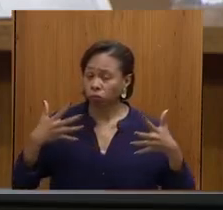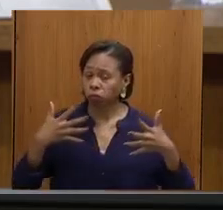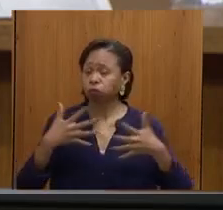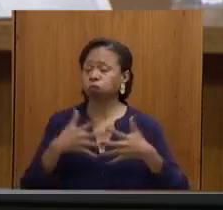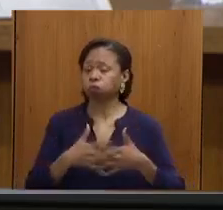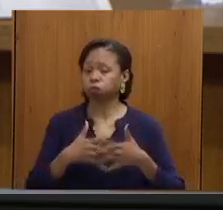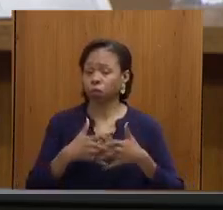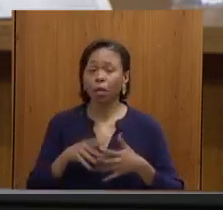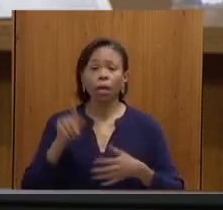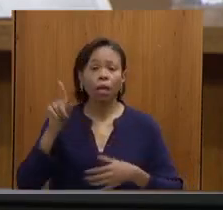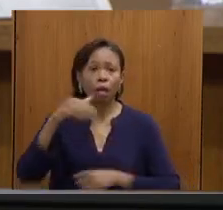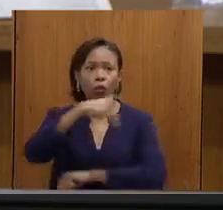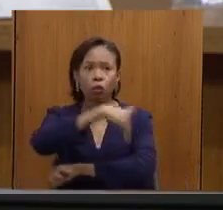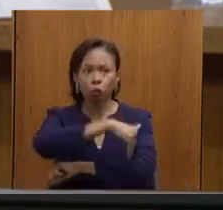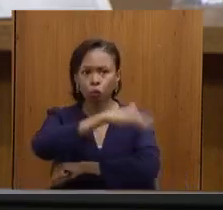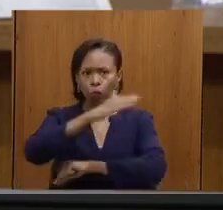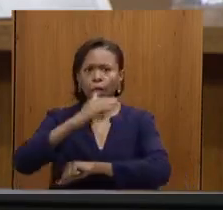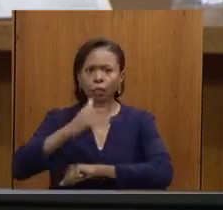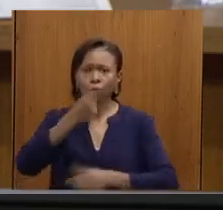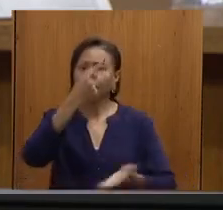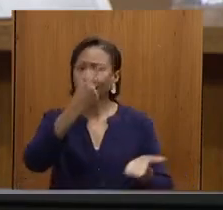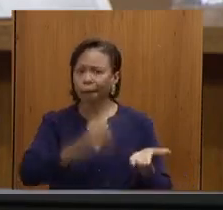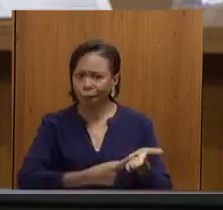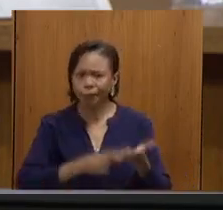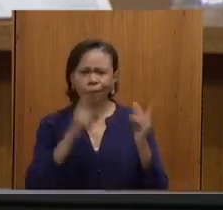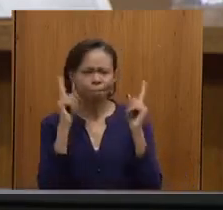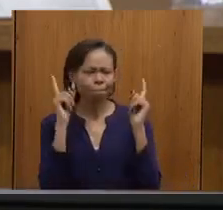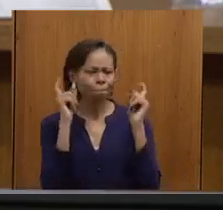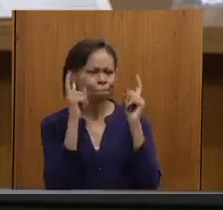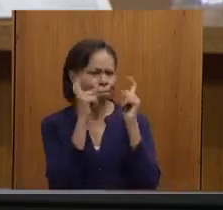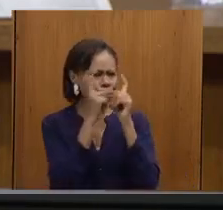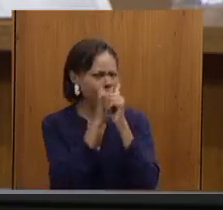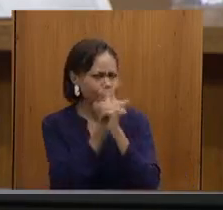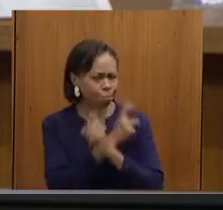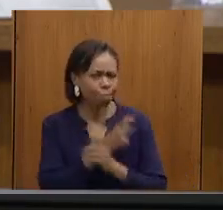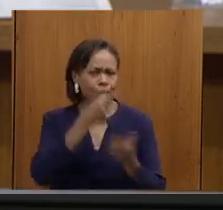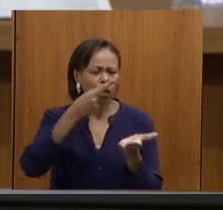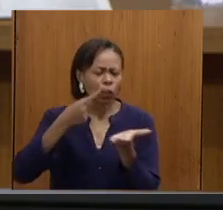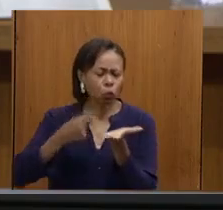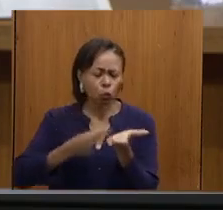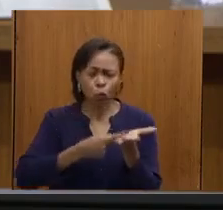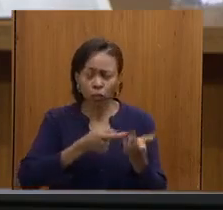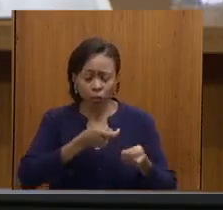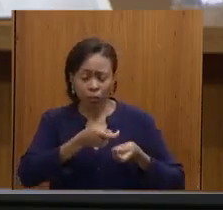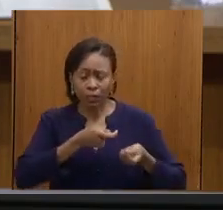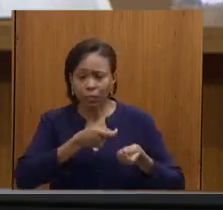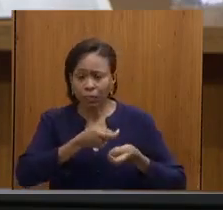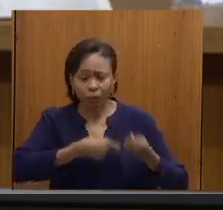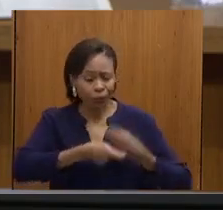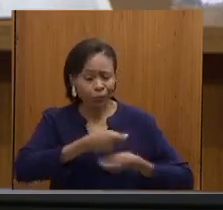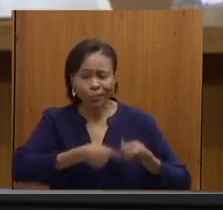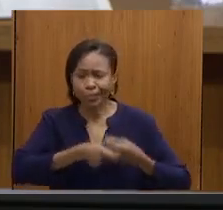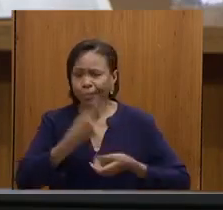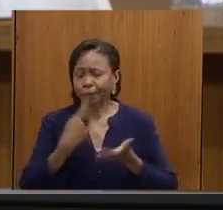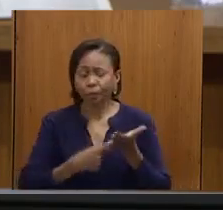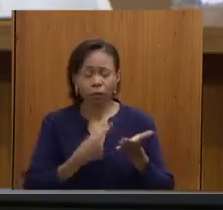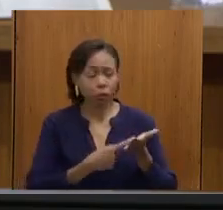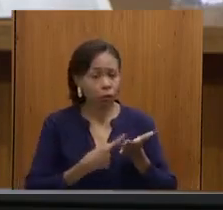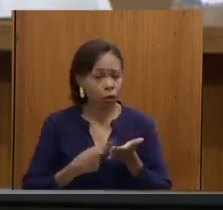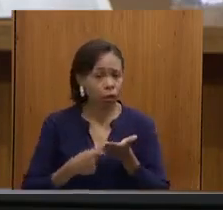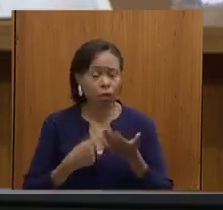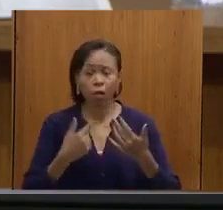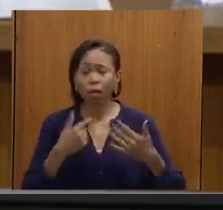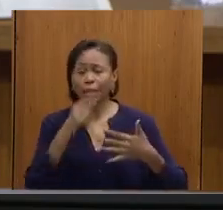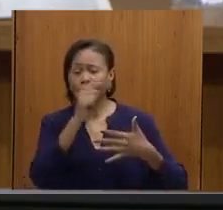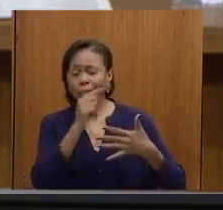acordo de Brumadinho foi muito difícil, foi um acordo muito complexo, a negociação de um acordo como esse, se debruçar sobre cada uma